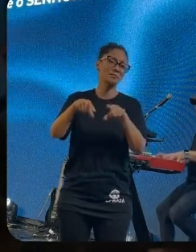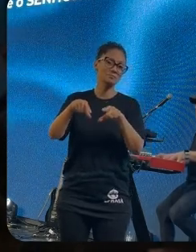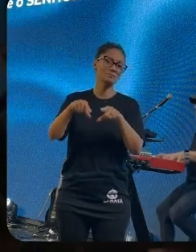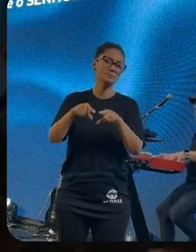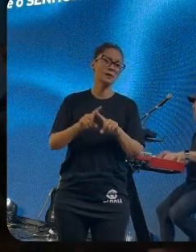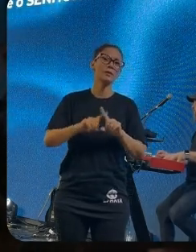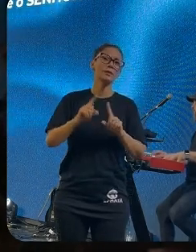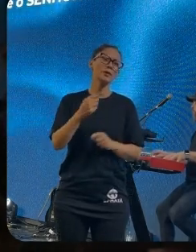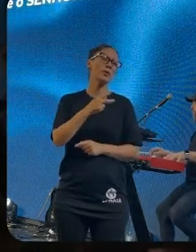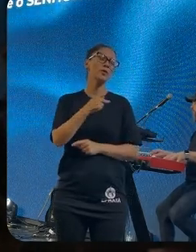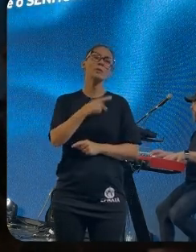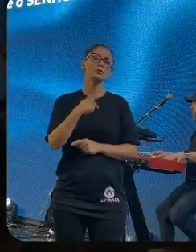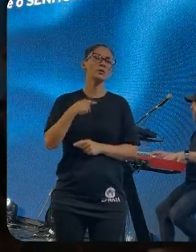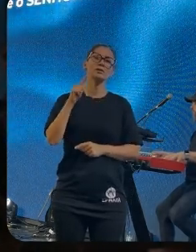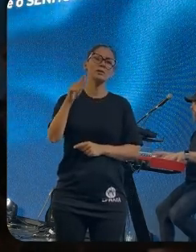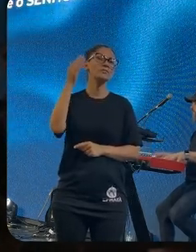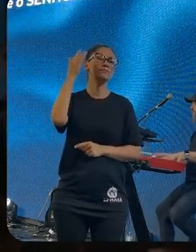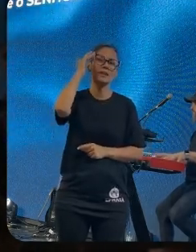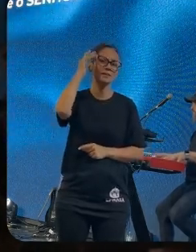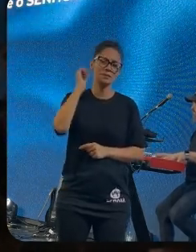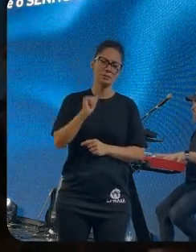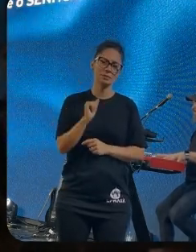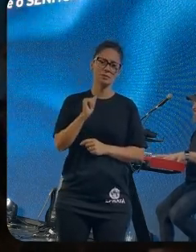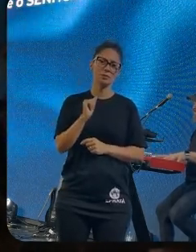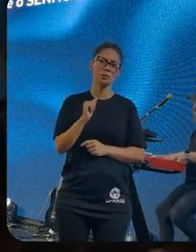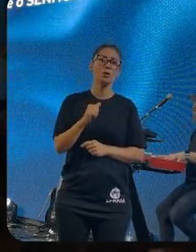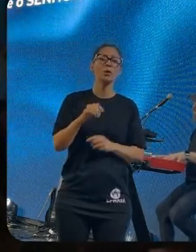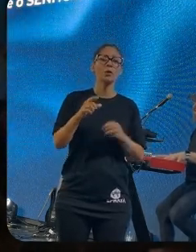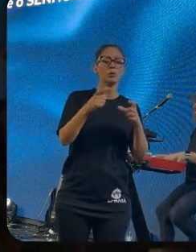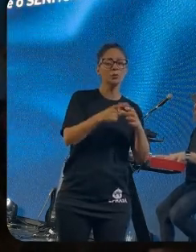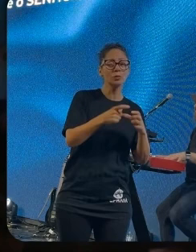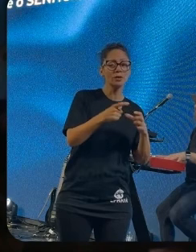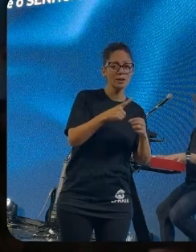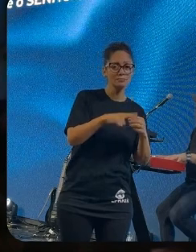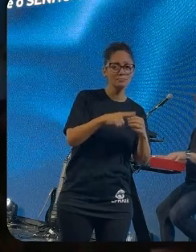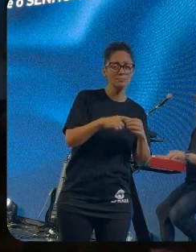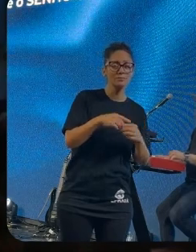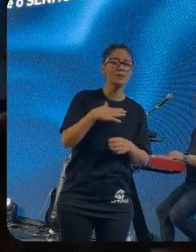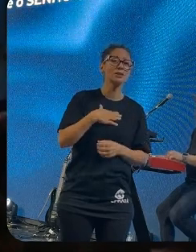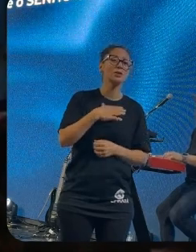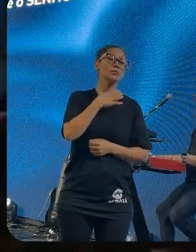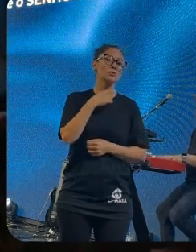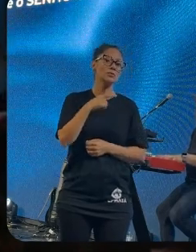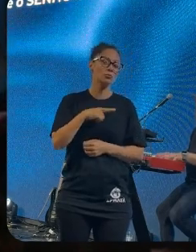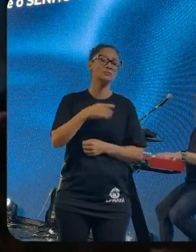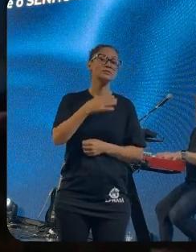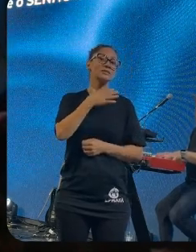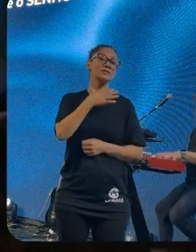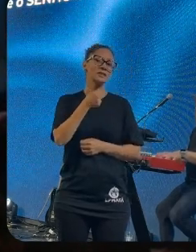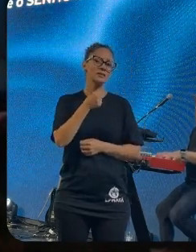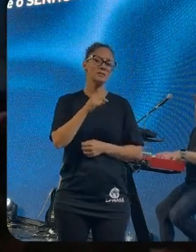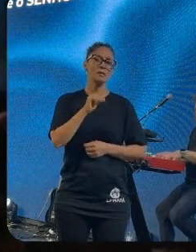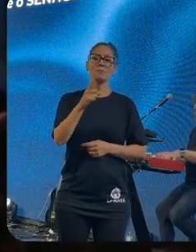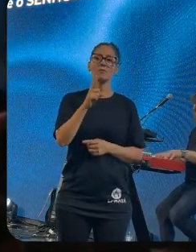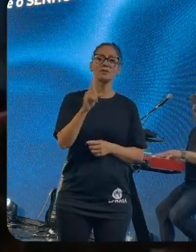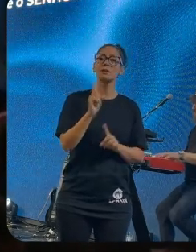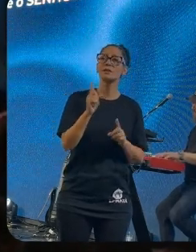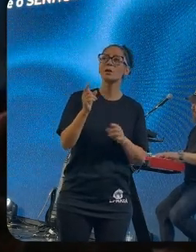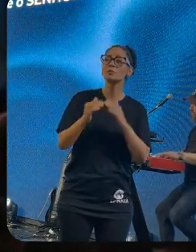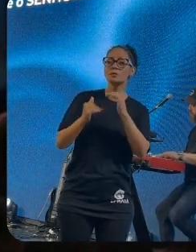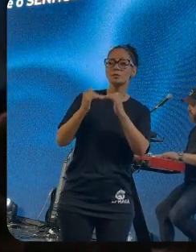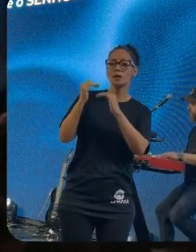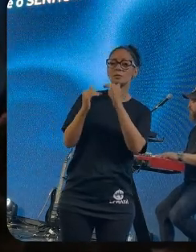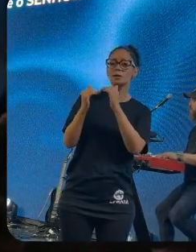Não, pastor, mas o senhor não está entendendo. O lugar em que eu estou está em crise. Você não é daqueles que caminha por vista, você caminha por fé.